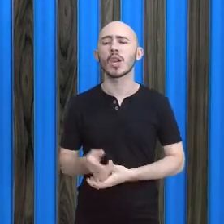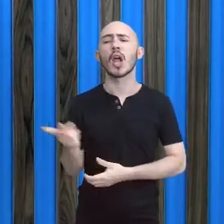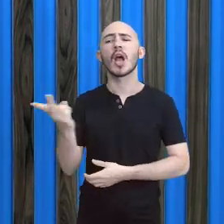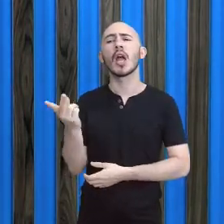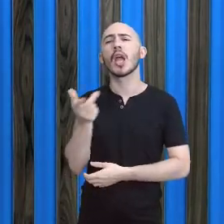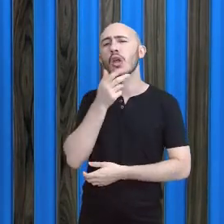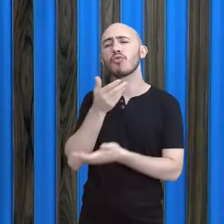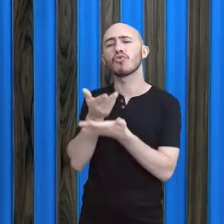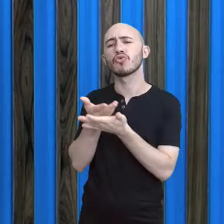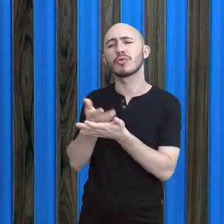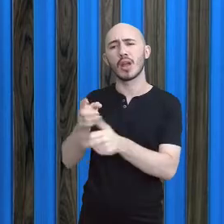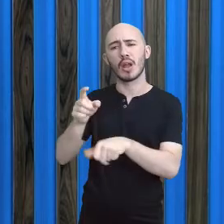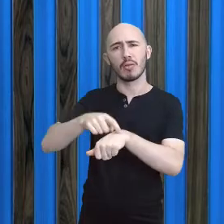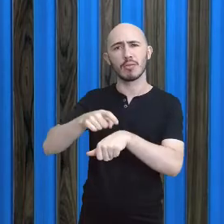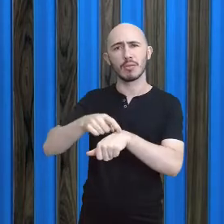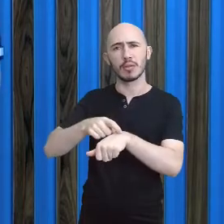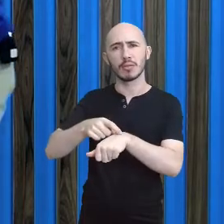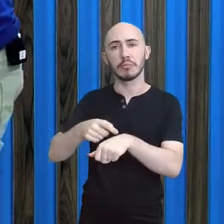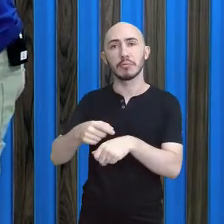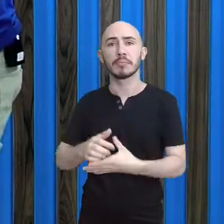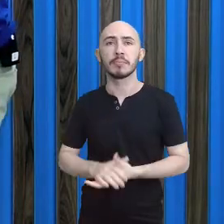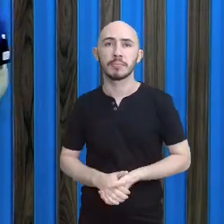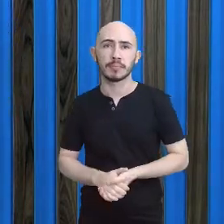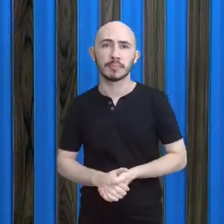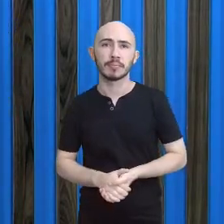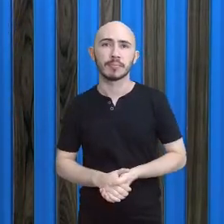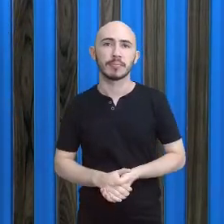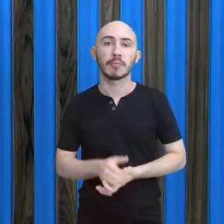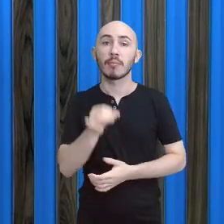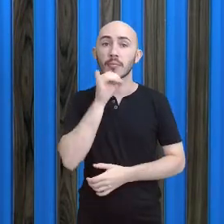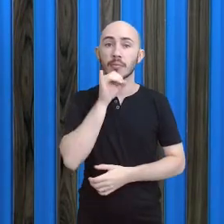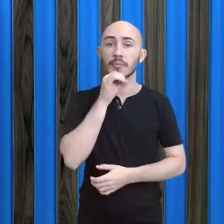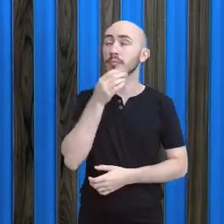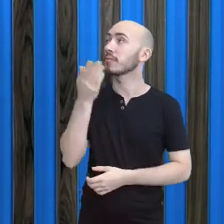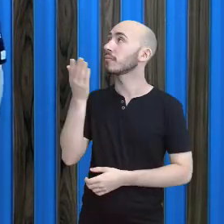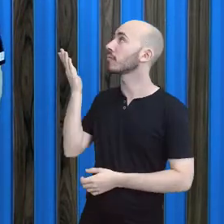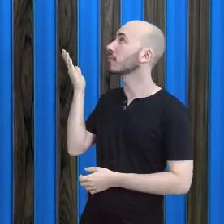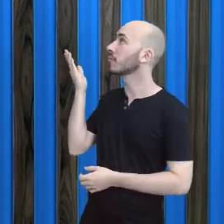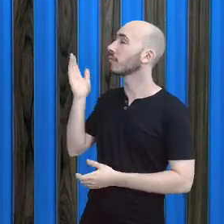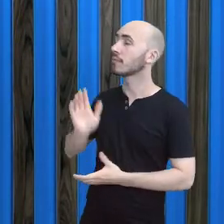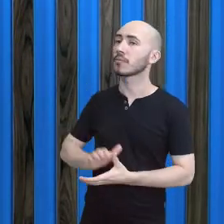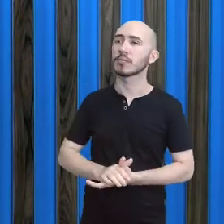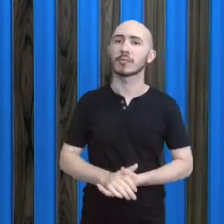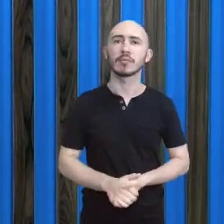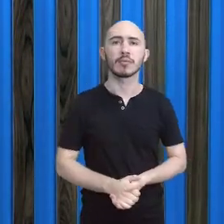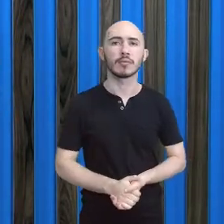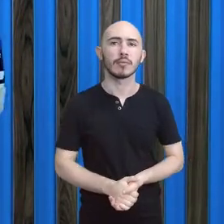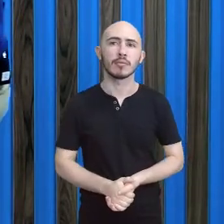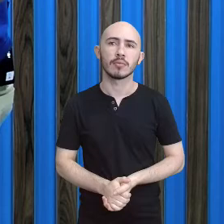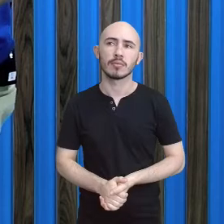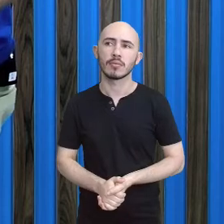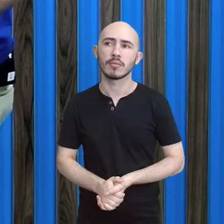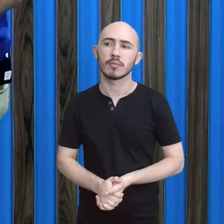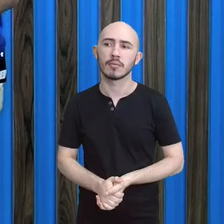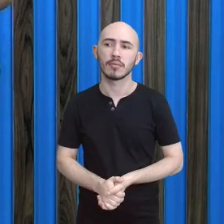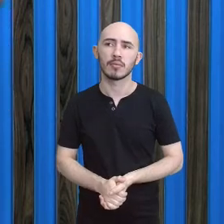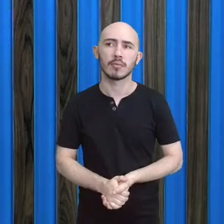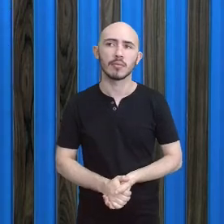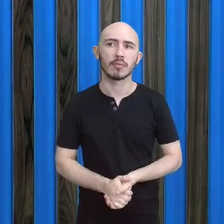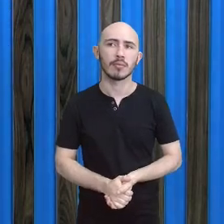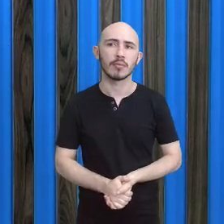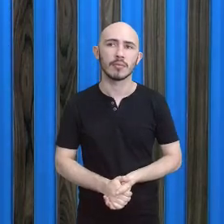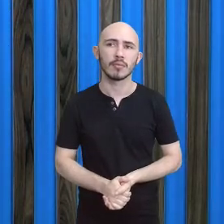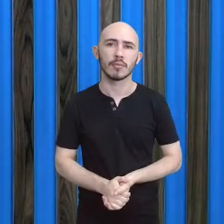estão estudando no momento. Ah lá. She is American, but she's living in Canada